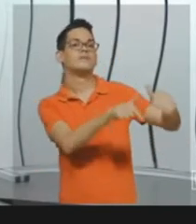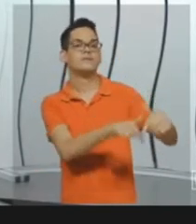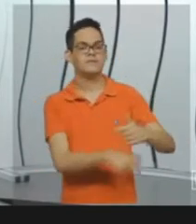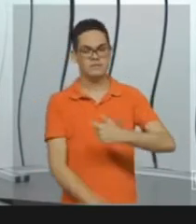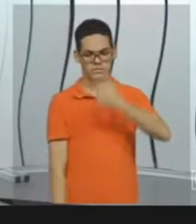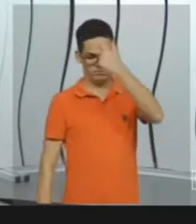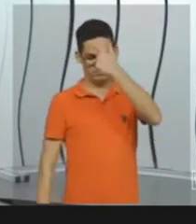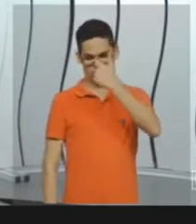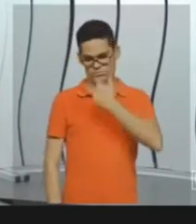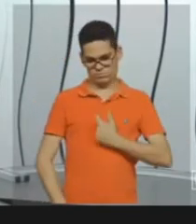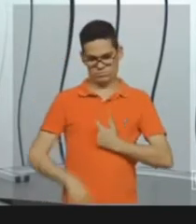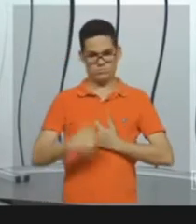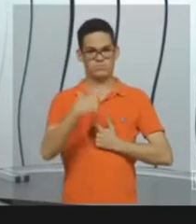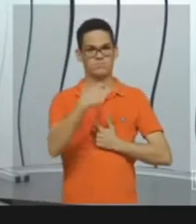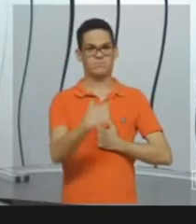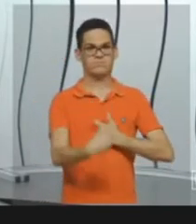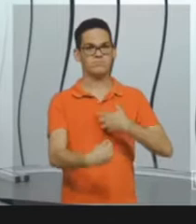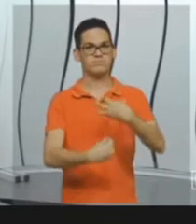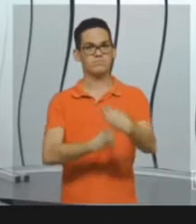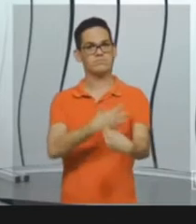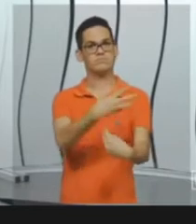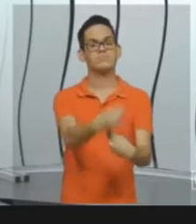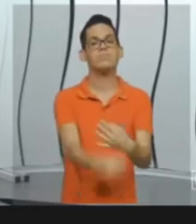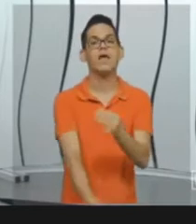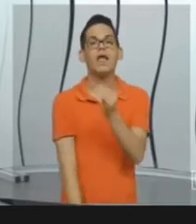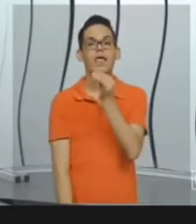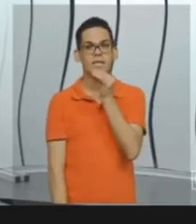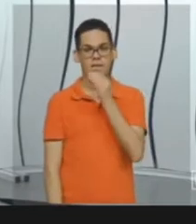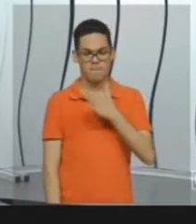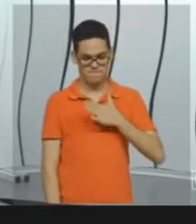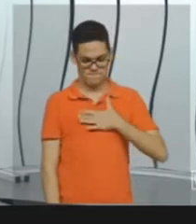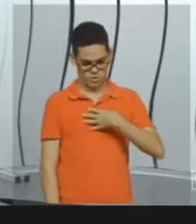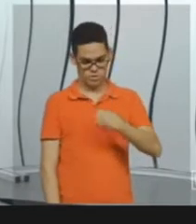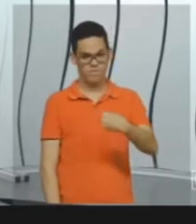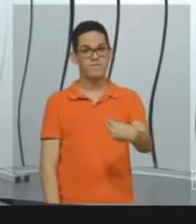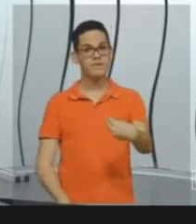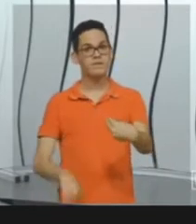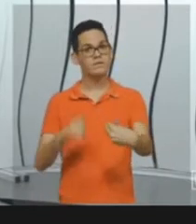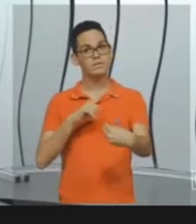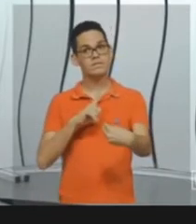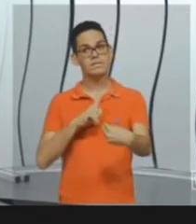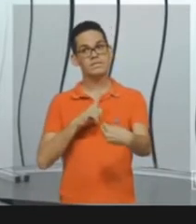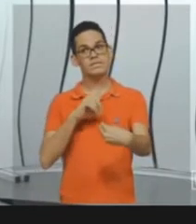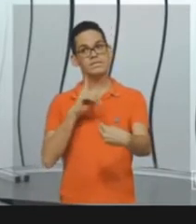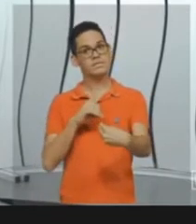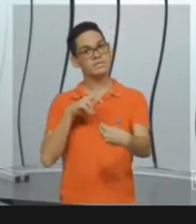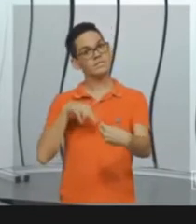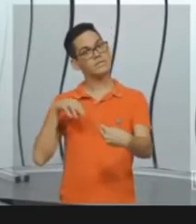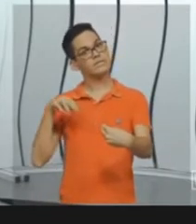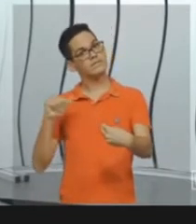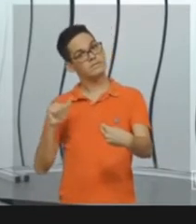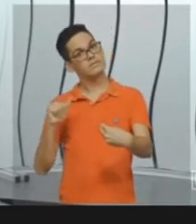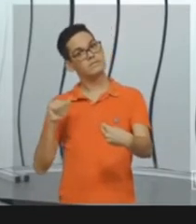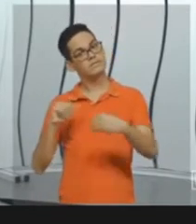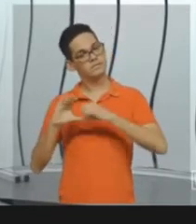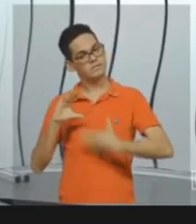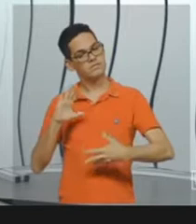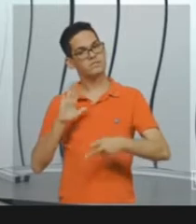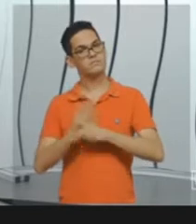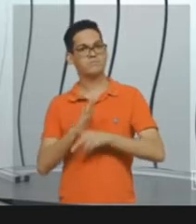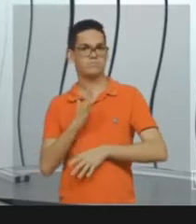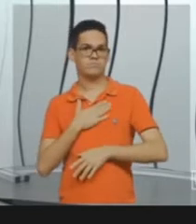para seus descendentes. Por exemplo, o meu filho, ele recebeu algumas características que são minhas,